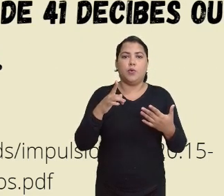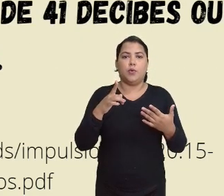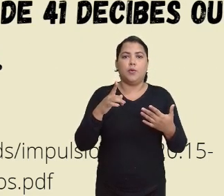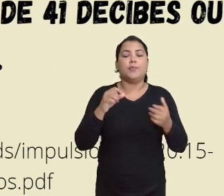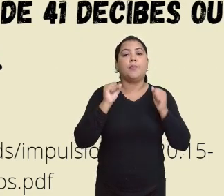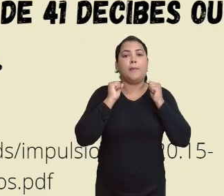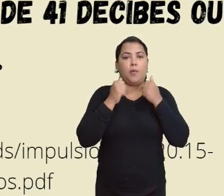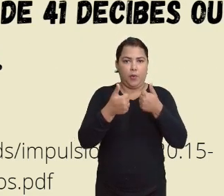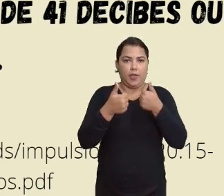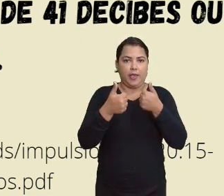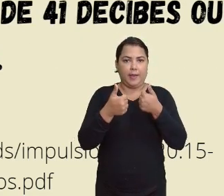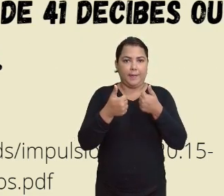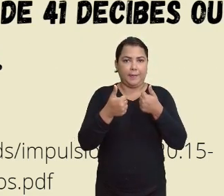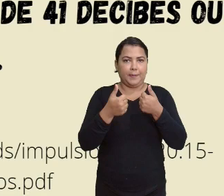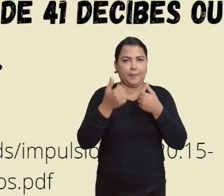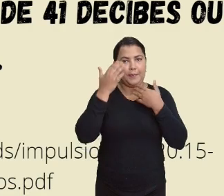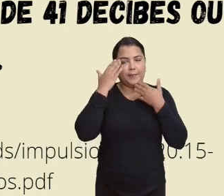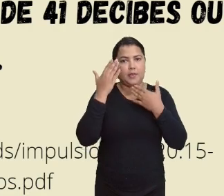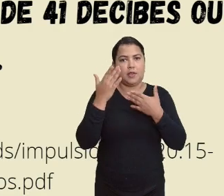Boa.